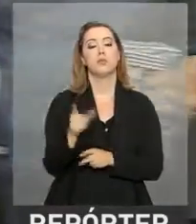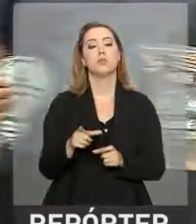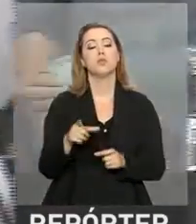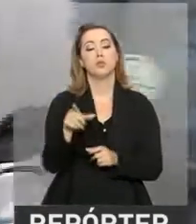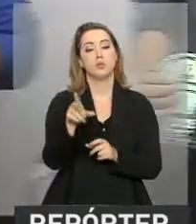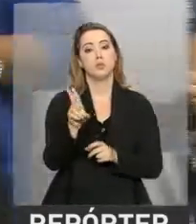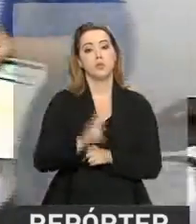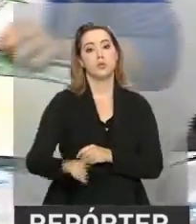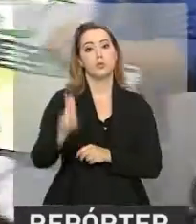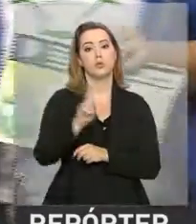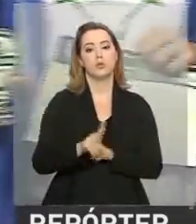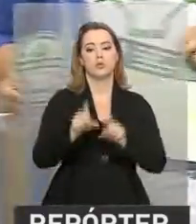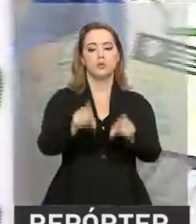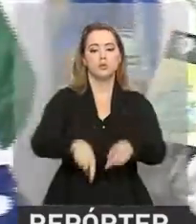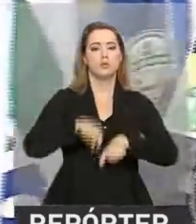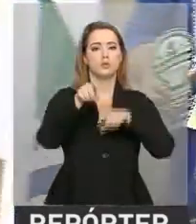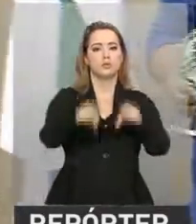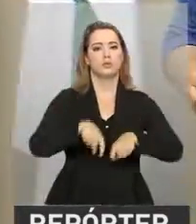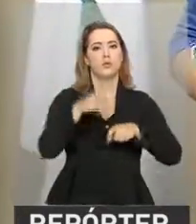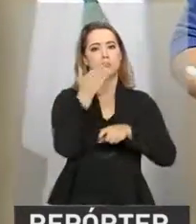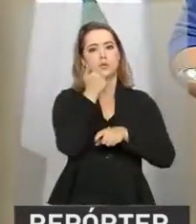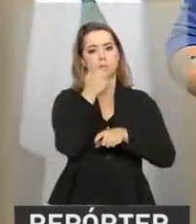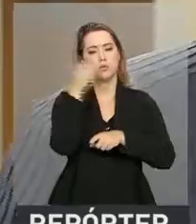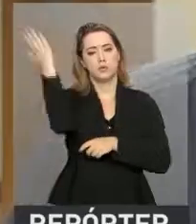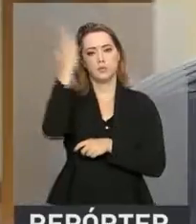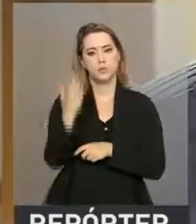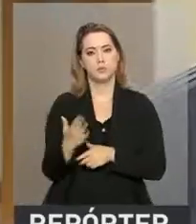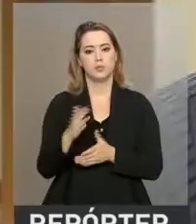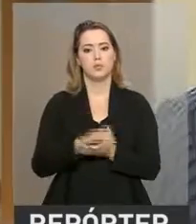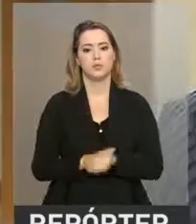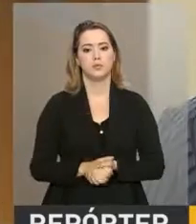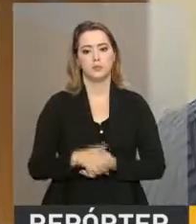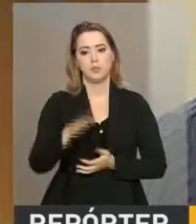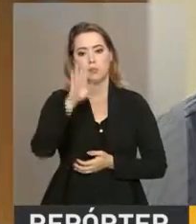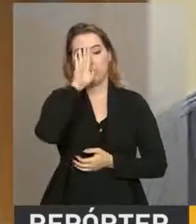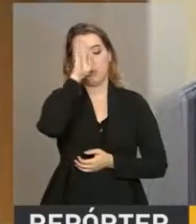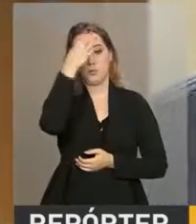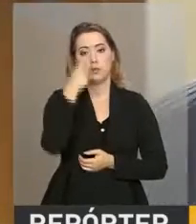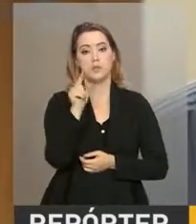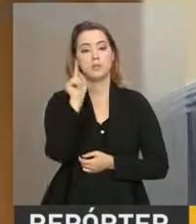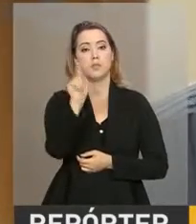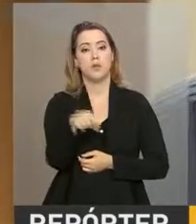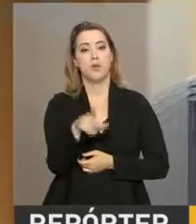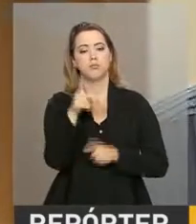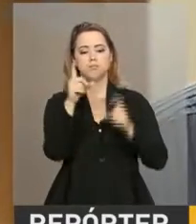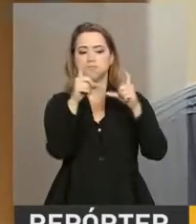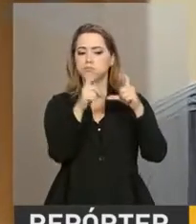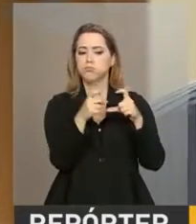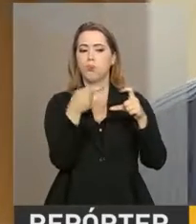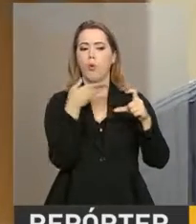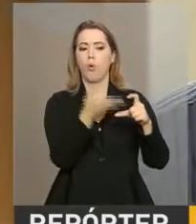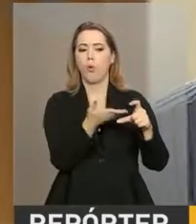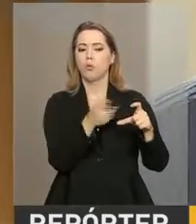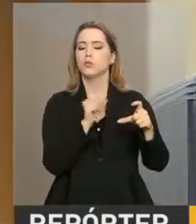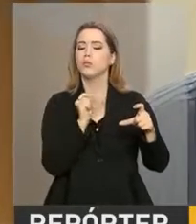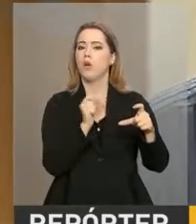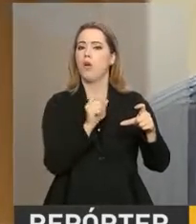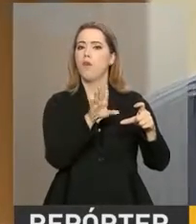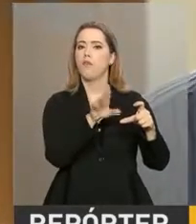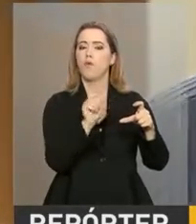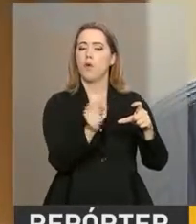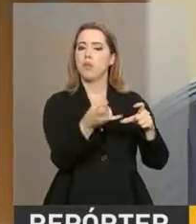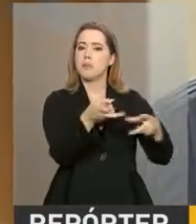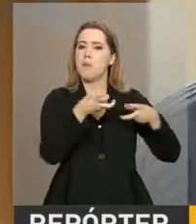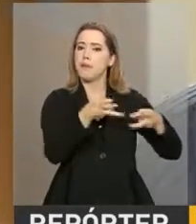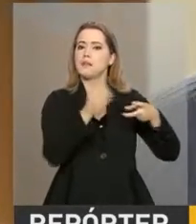que trabalham com a produção agrícola de alimentos no Brasil. O principal gira em torno de tirar a foto de um inseto e aí o aplicativo